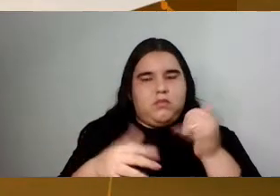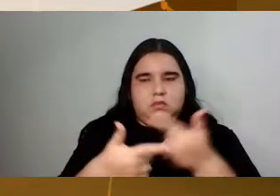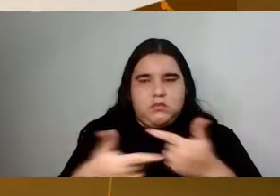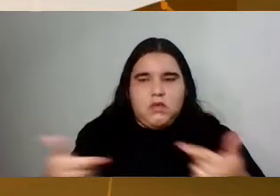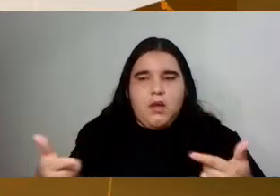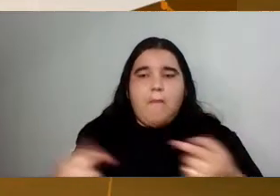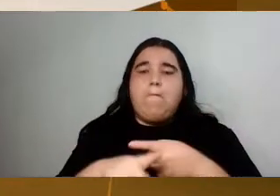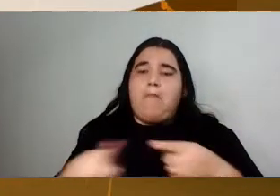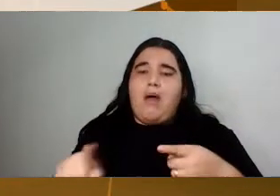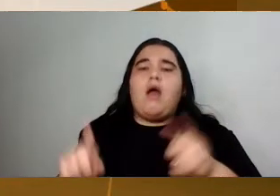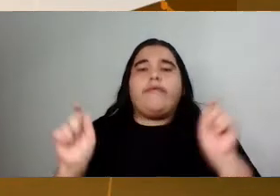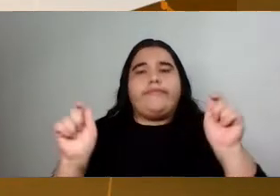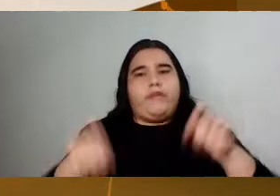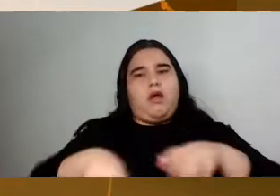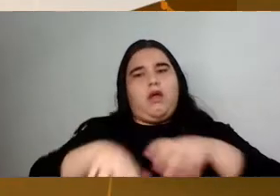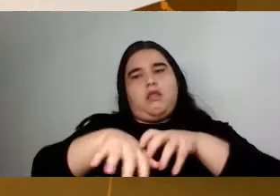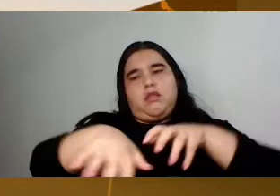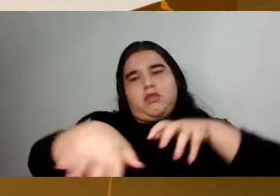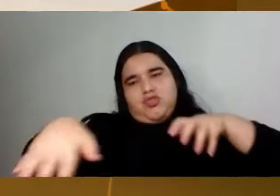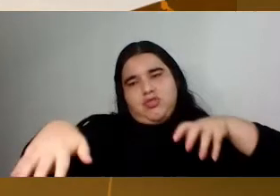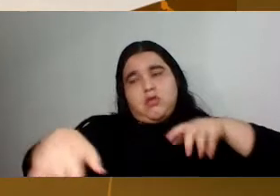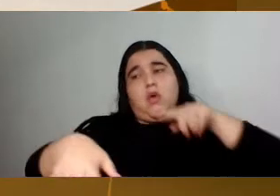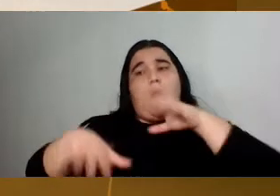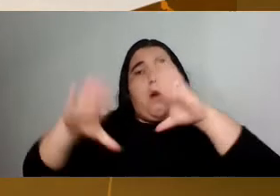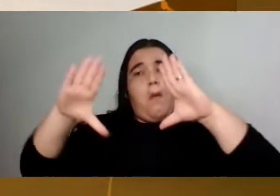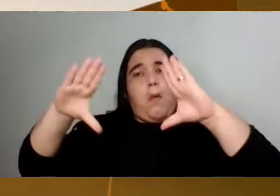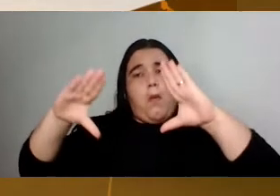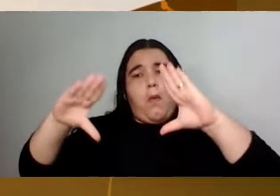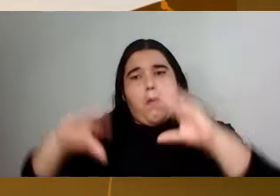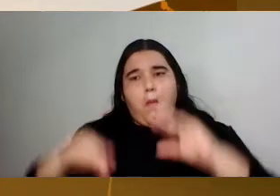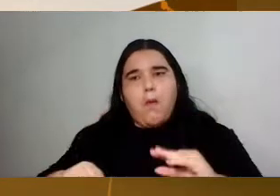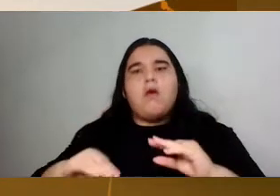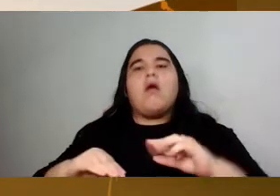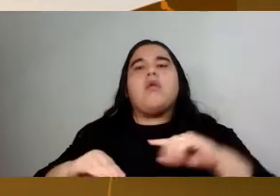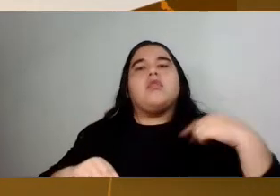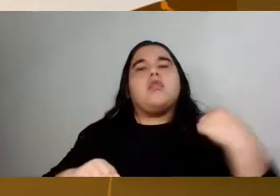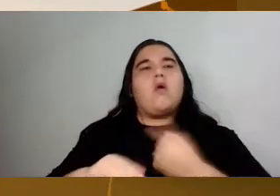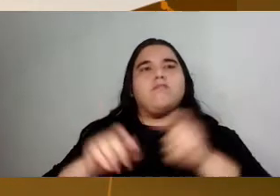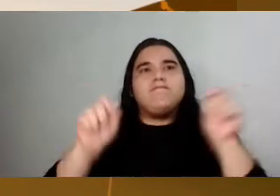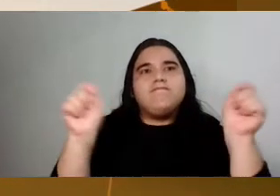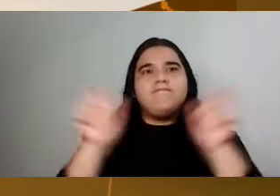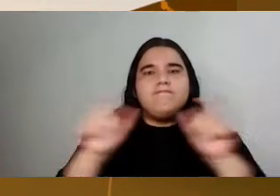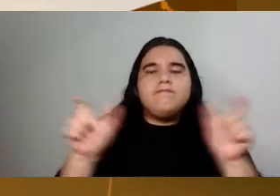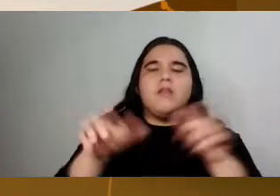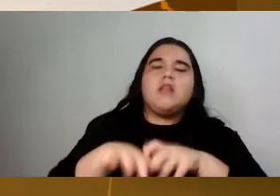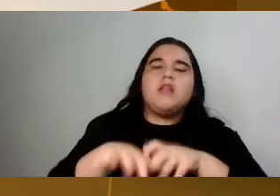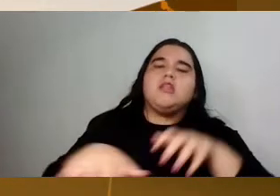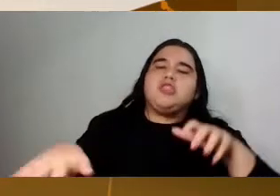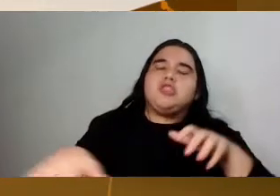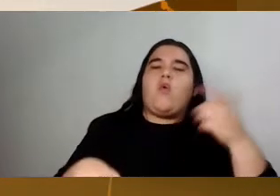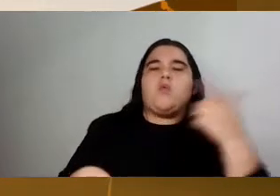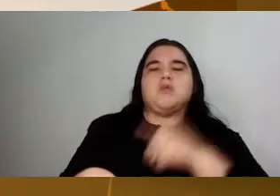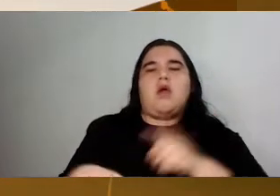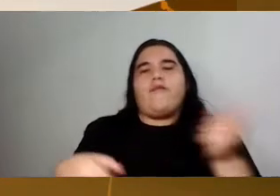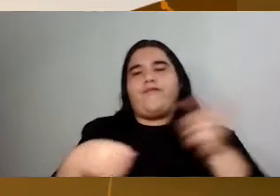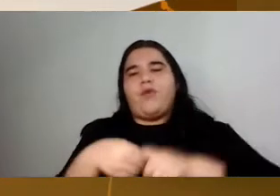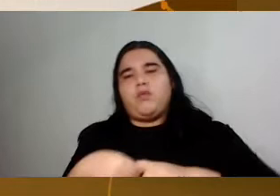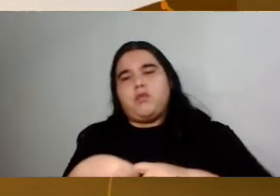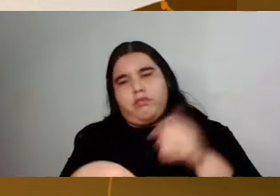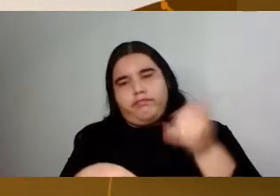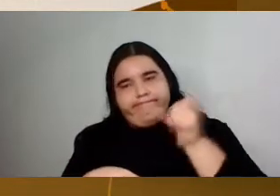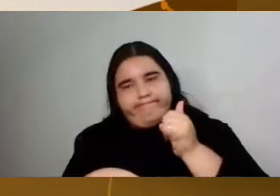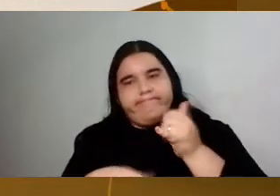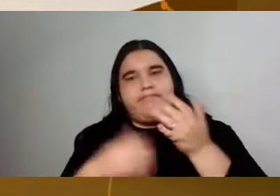quando cai a parte de potência, a gente retorna a máquina à distância. E tudo isso é feito à distância,